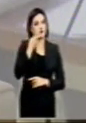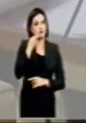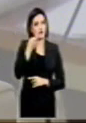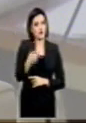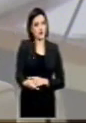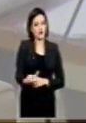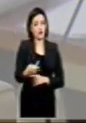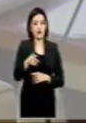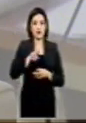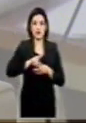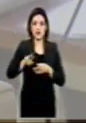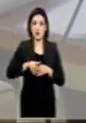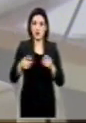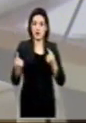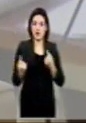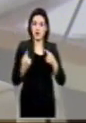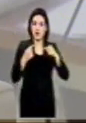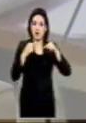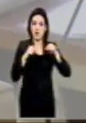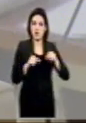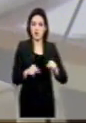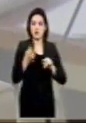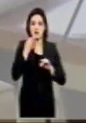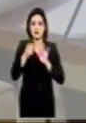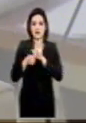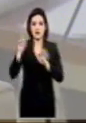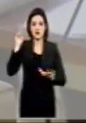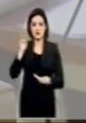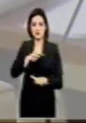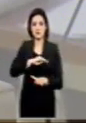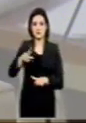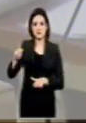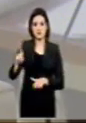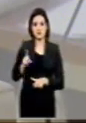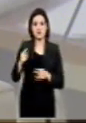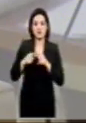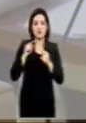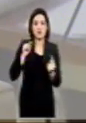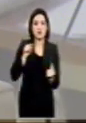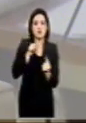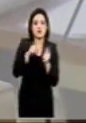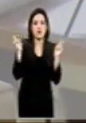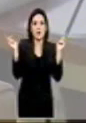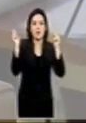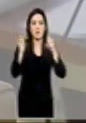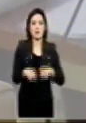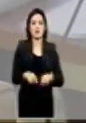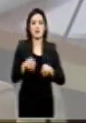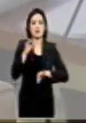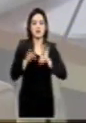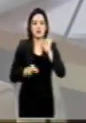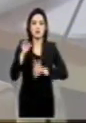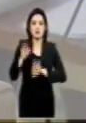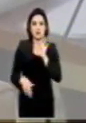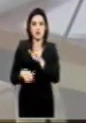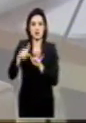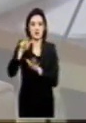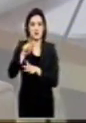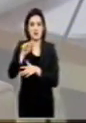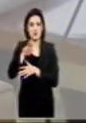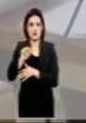contrapõe às manifestações anteriores do Ministério Público Federal no sentido da competência aparente do juiz de primeiro grau.